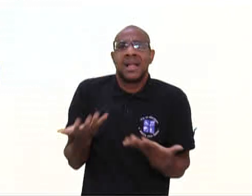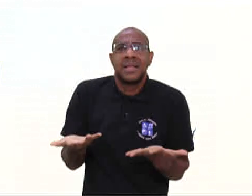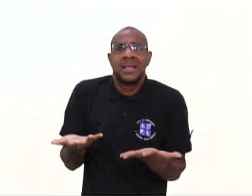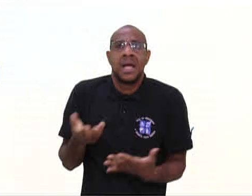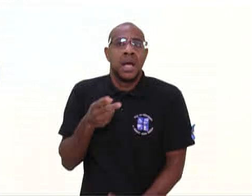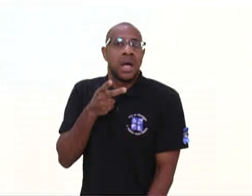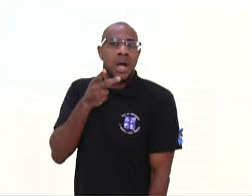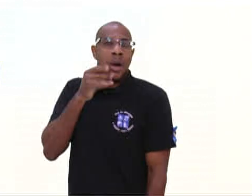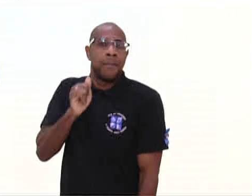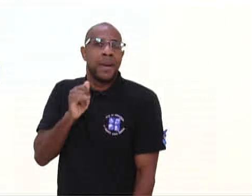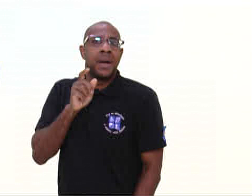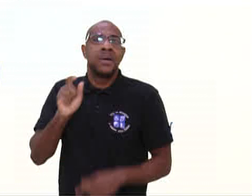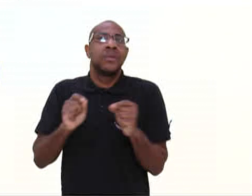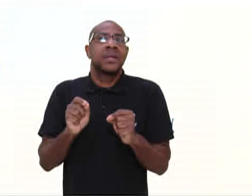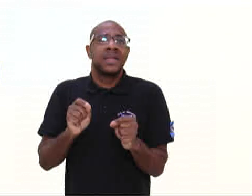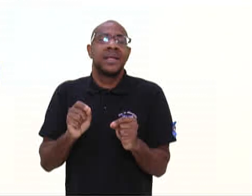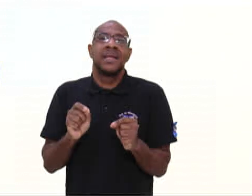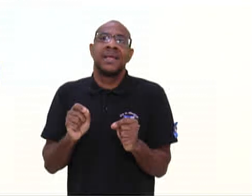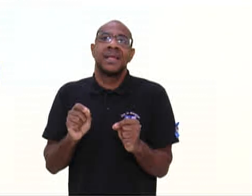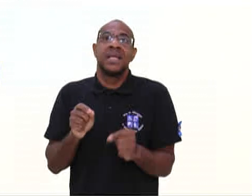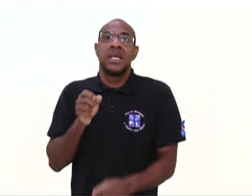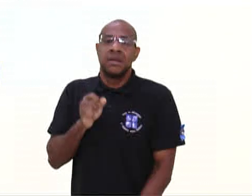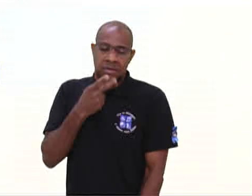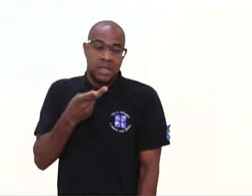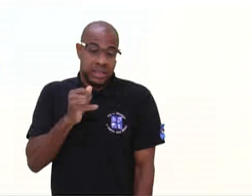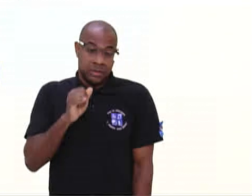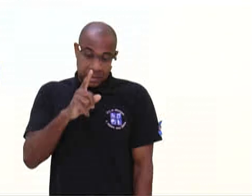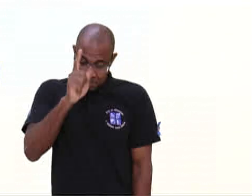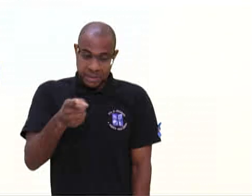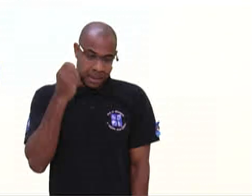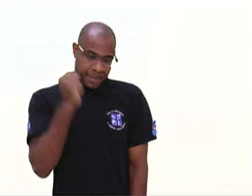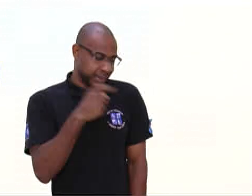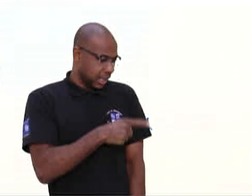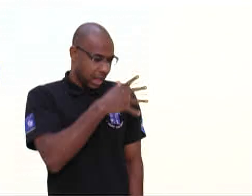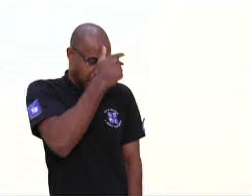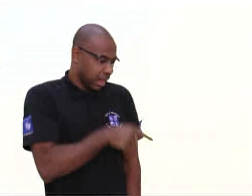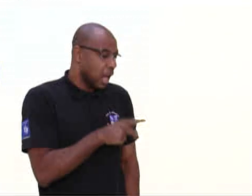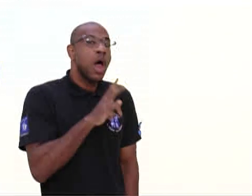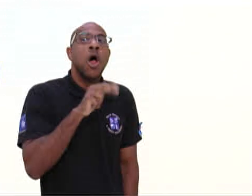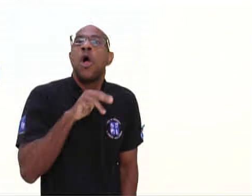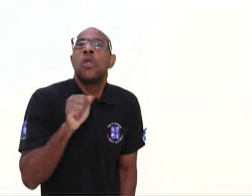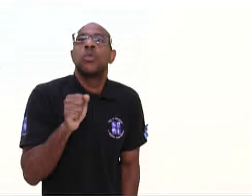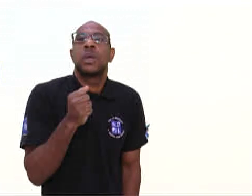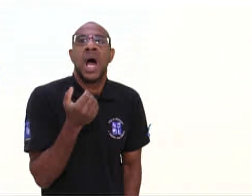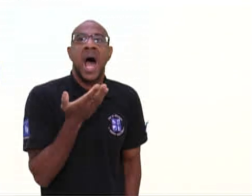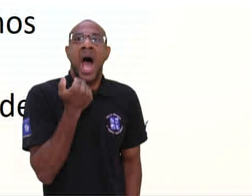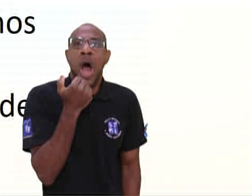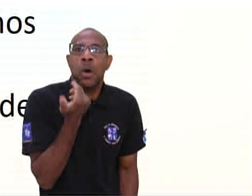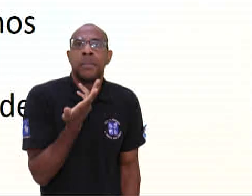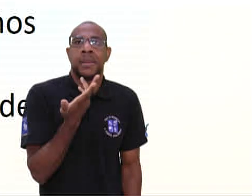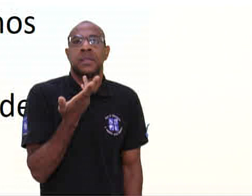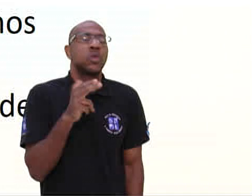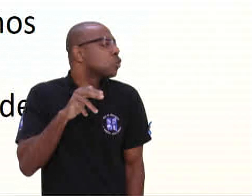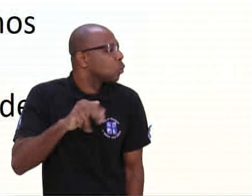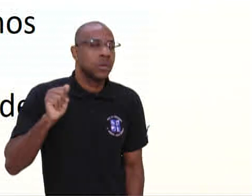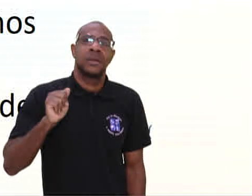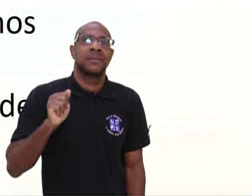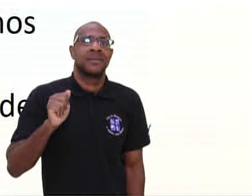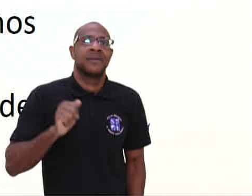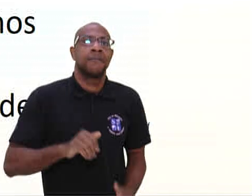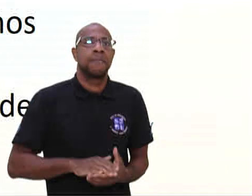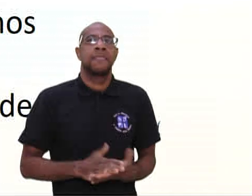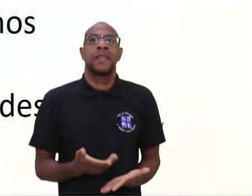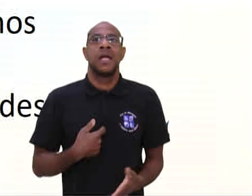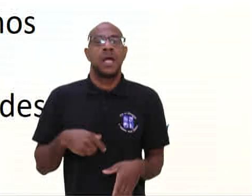decidiu-se com certa brusquidão. Se você mandar matar esta galinha, nunca mais comerei galinha na minha vida.